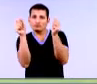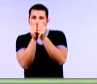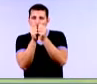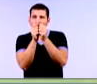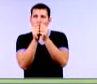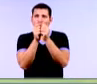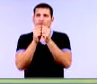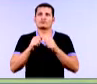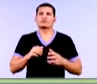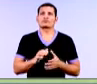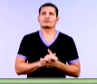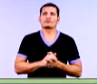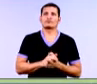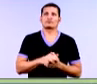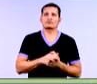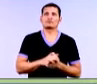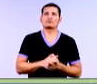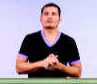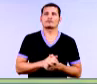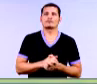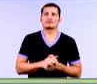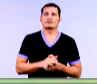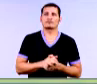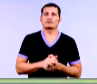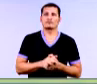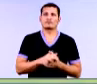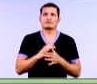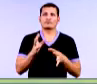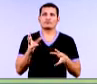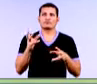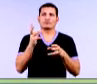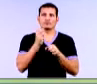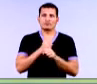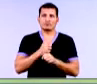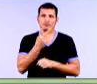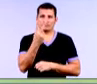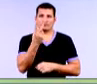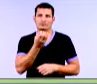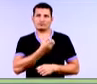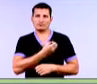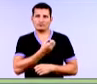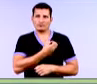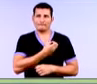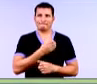Vamos pegar um outro exemplo aqui. Somar 2 números.